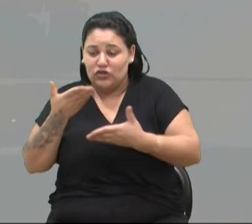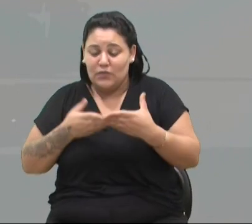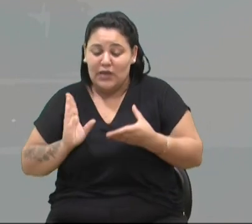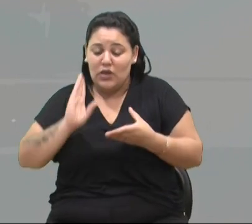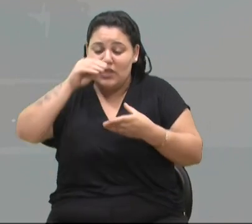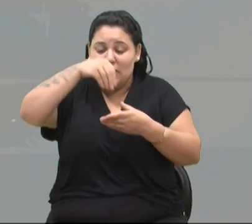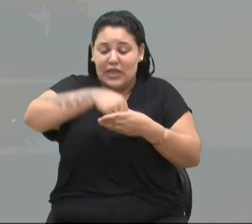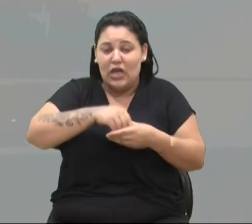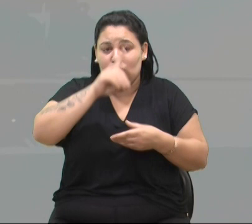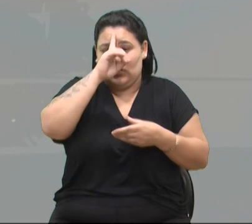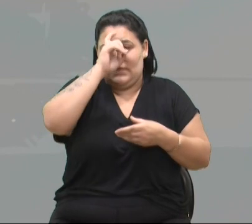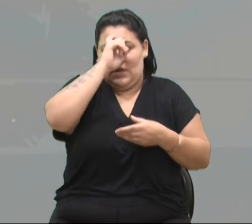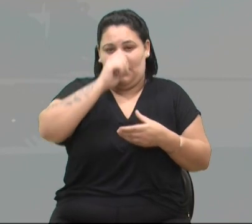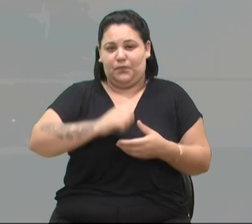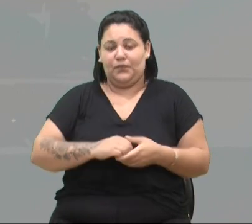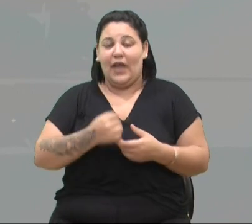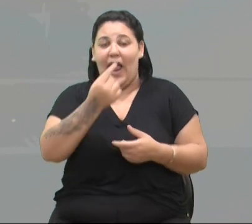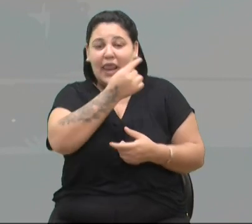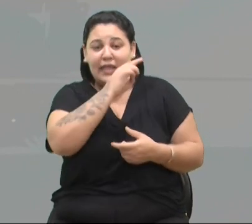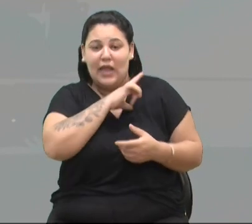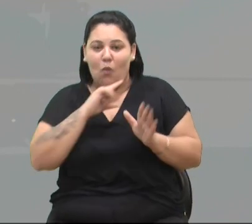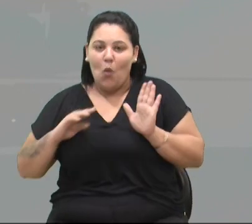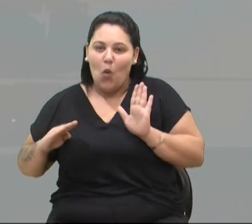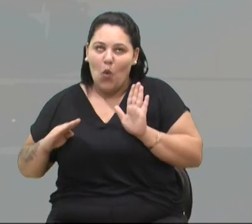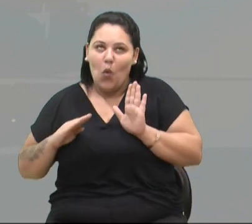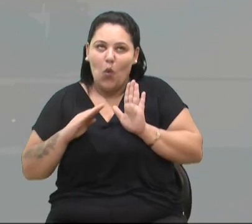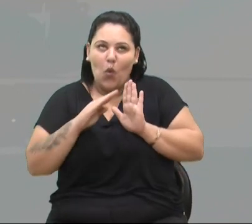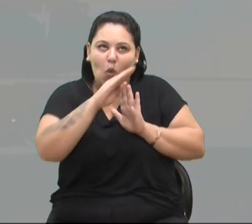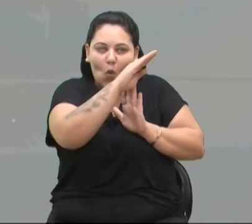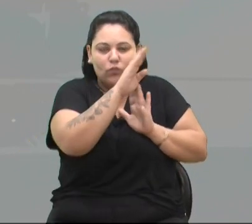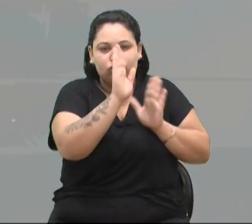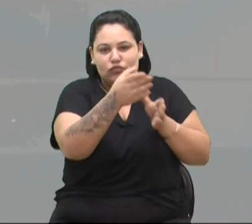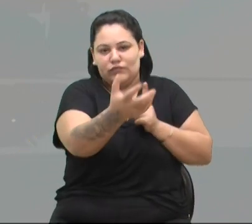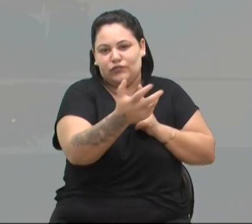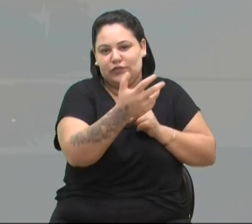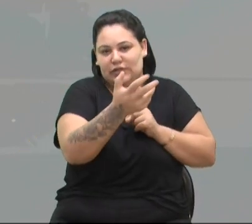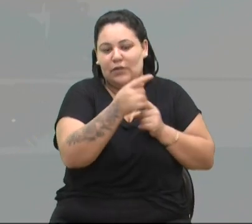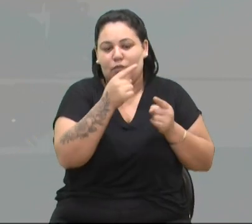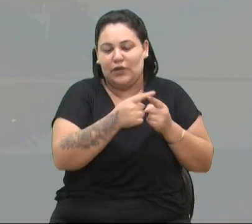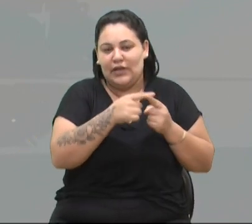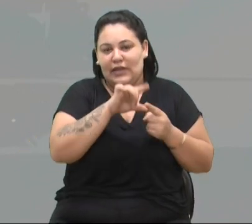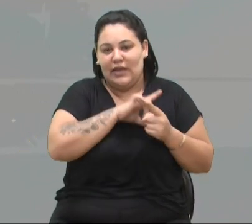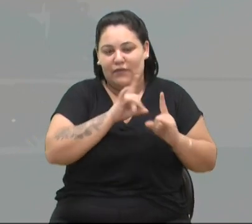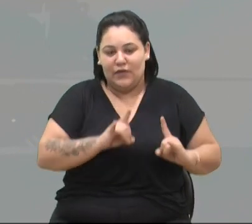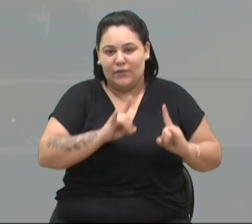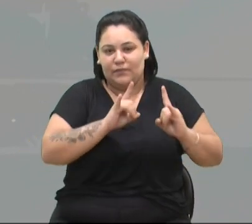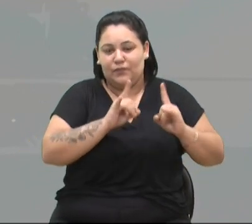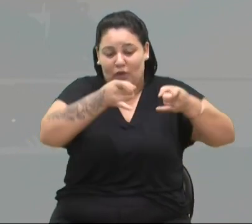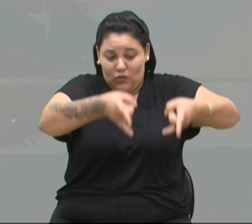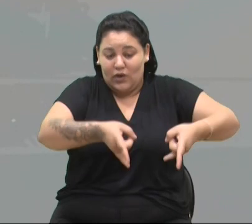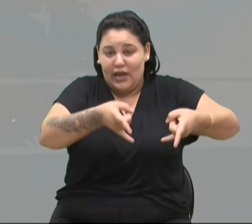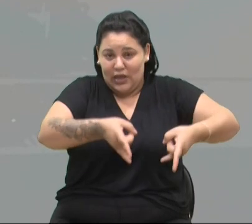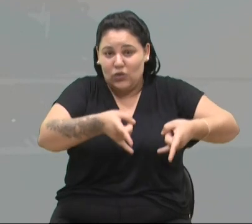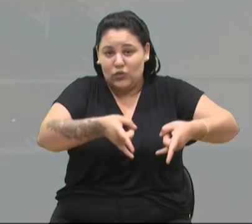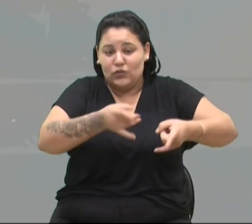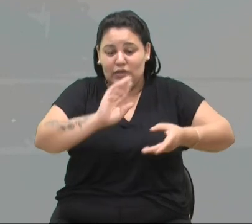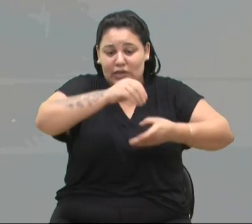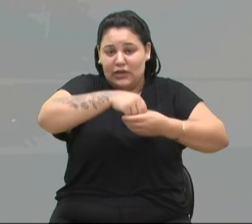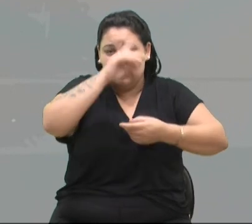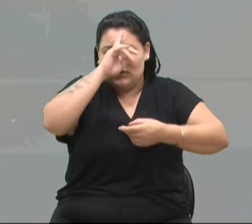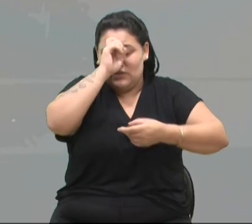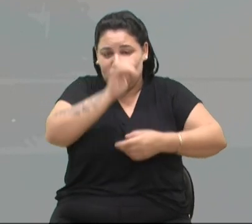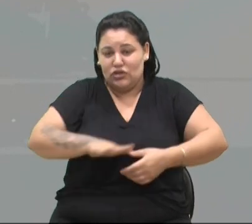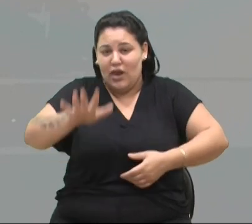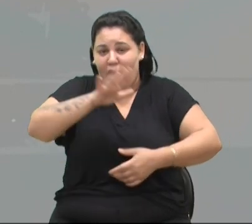hospitais. Aqui a gente tem um aumento que já é reflexo dos leitos ampliados no Hospital Geral, né? Então, também por isso